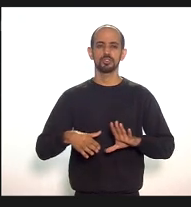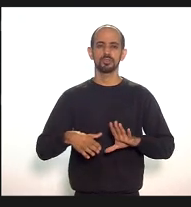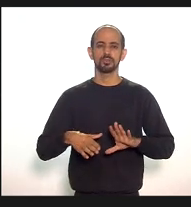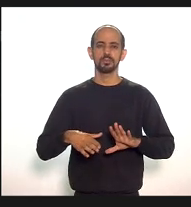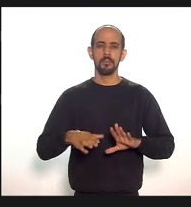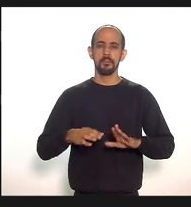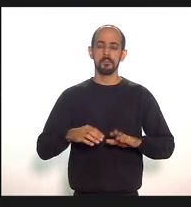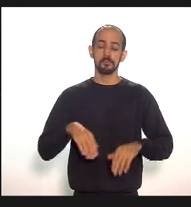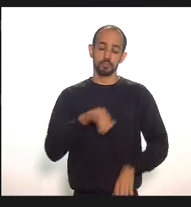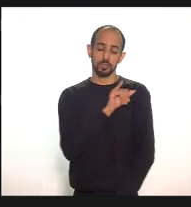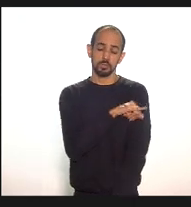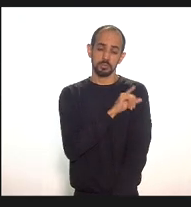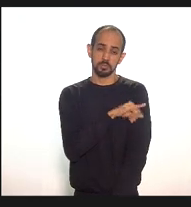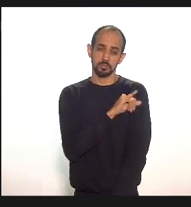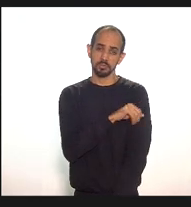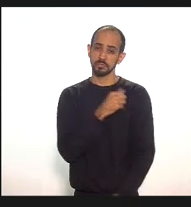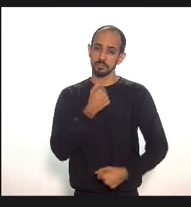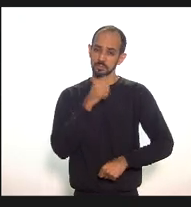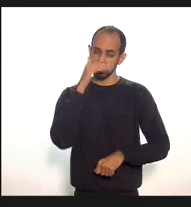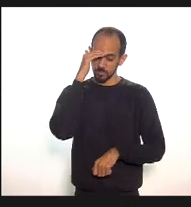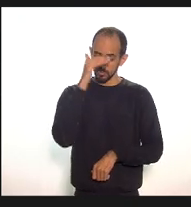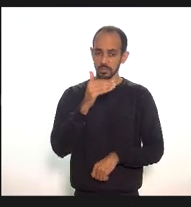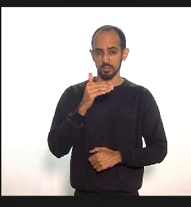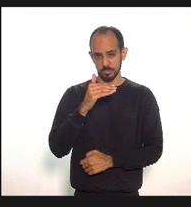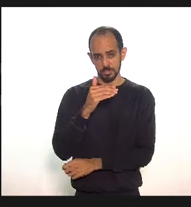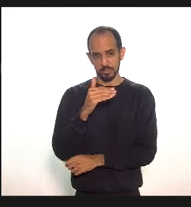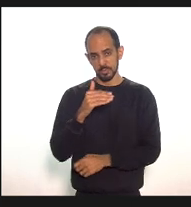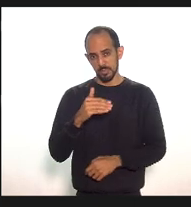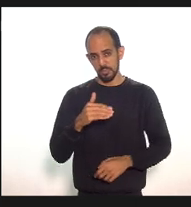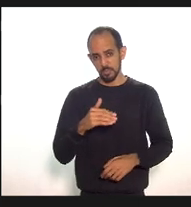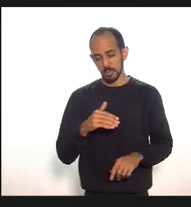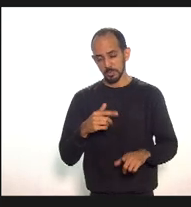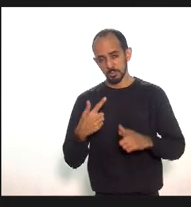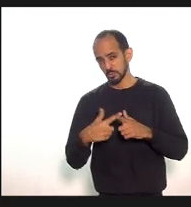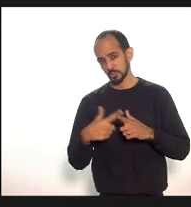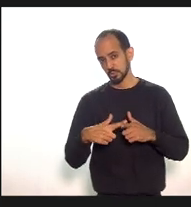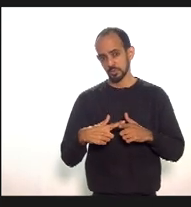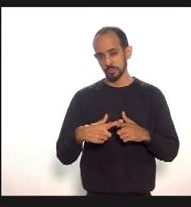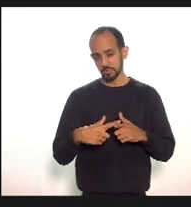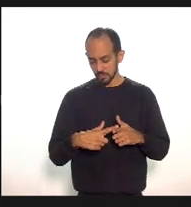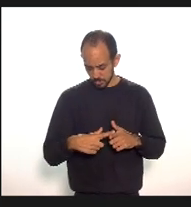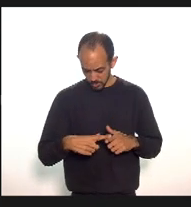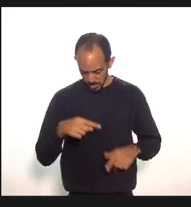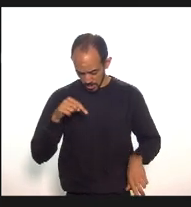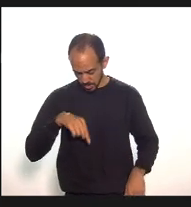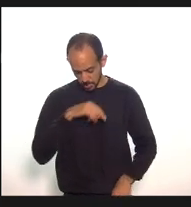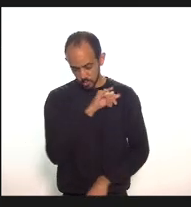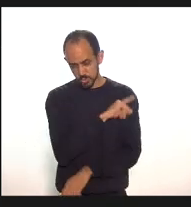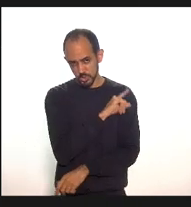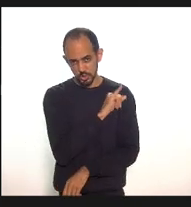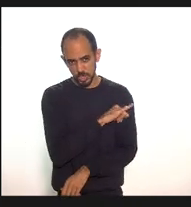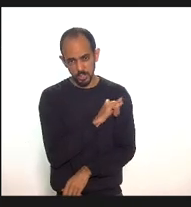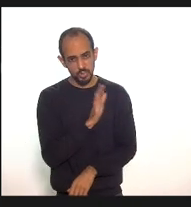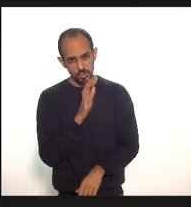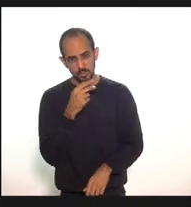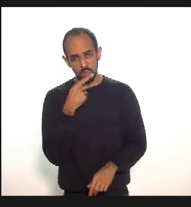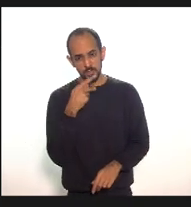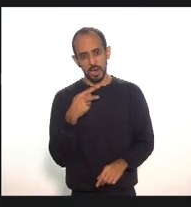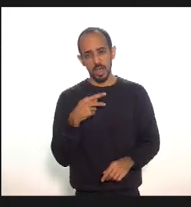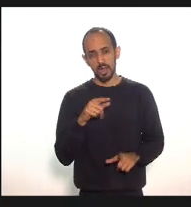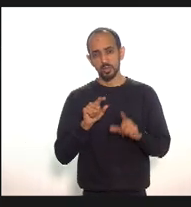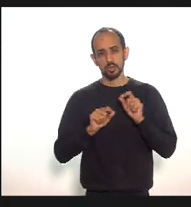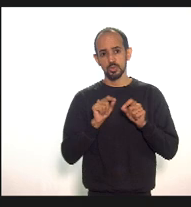com que o Rio de Janeiro seja respeitado né porque o Rio de Janeiro como já foi falado aqui por vários deputados